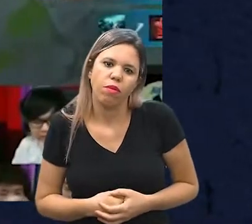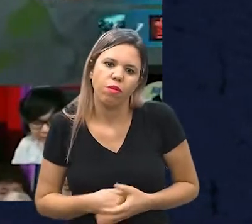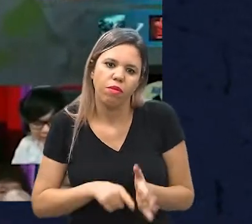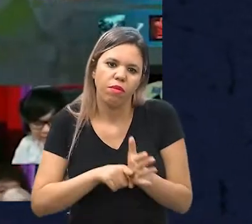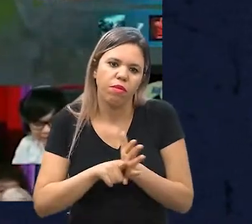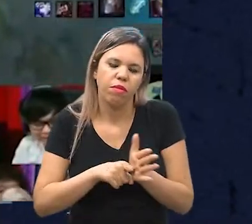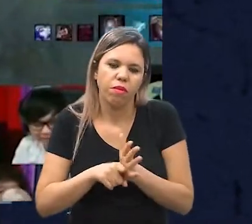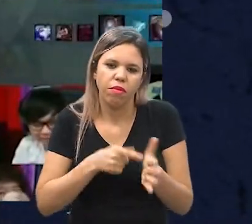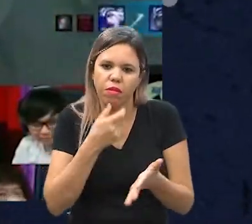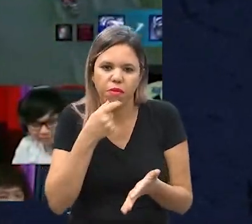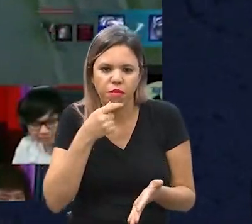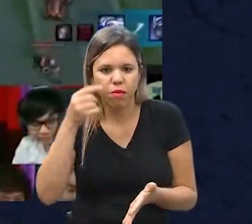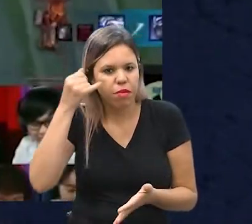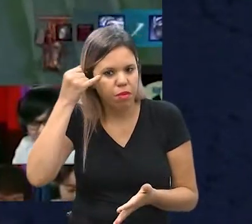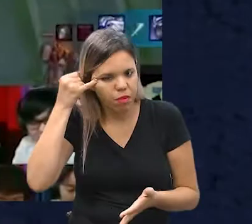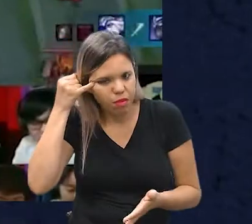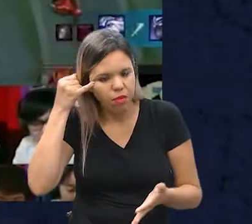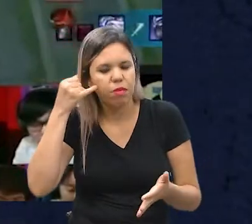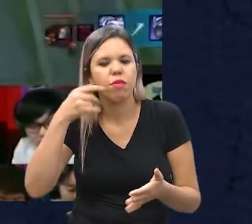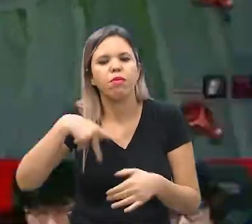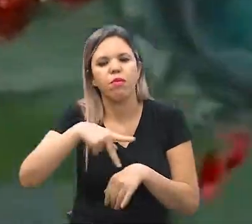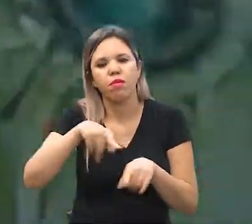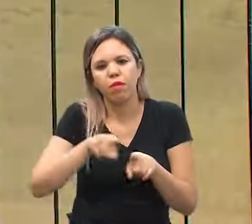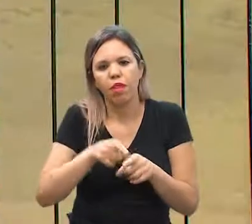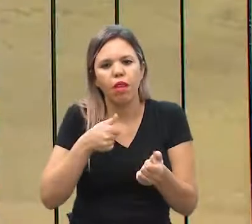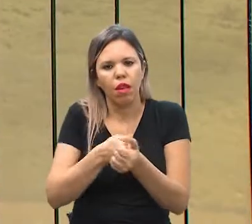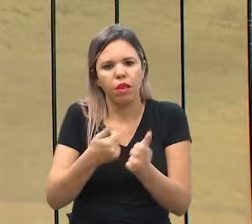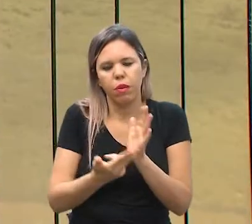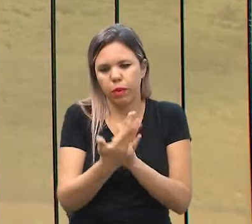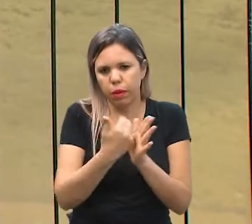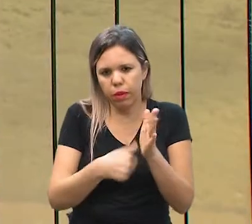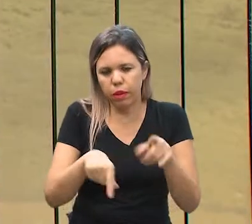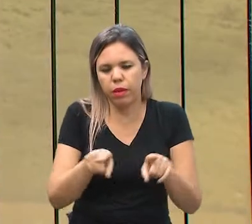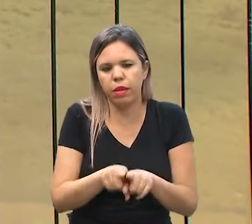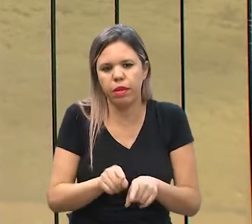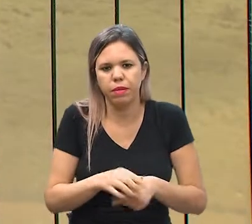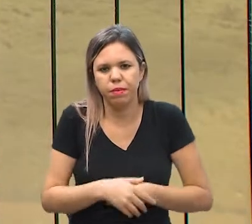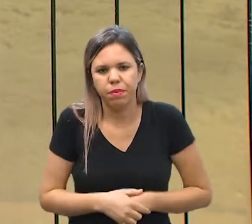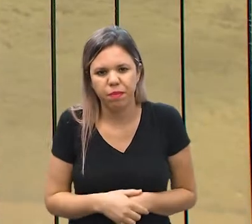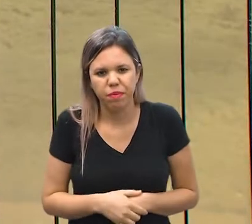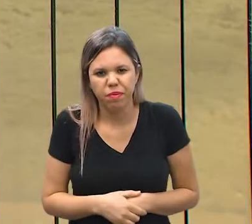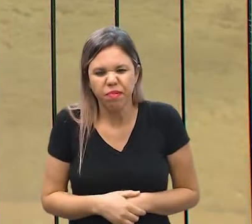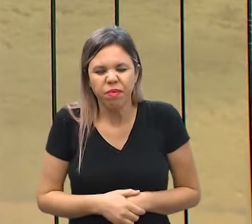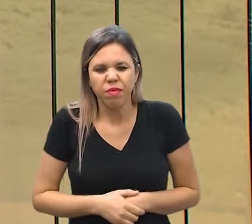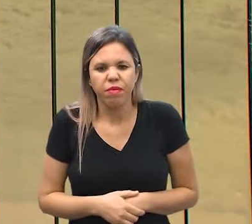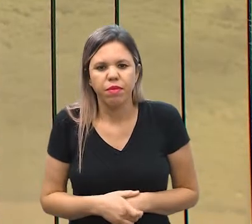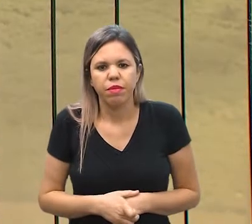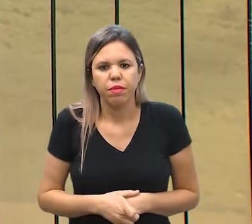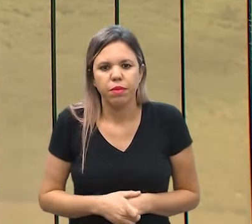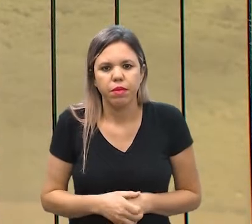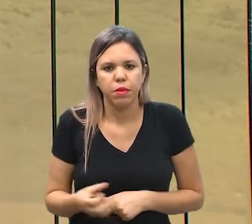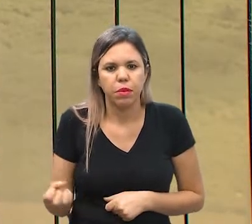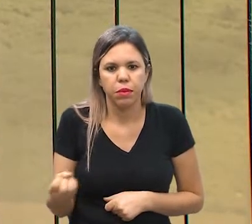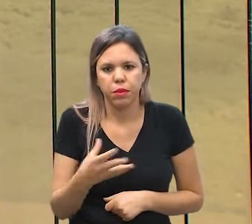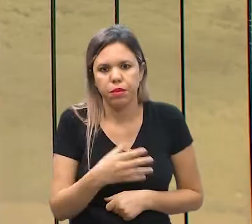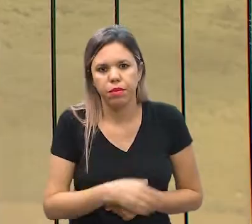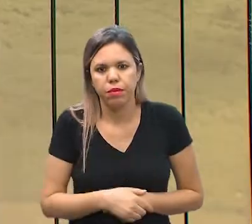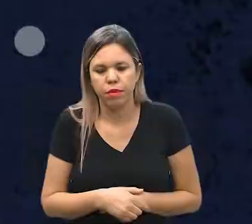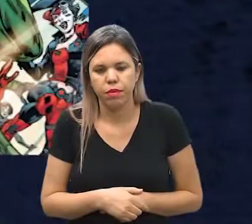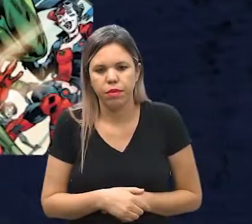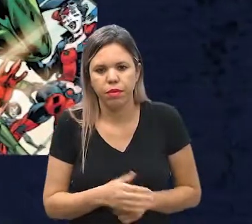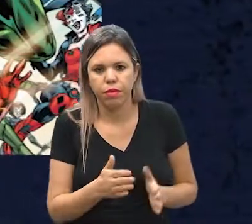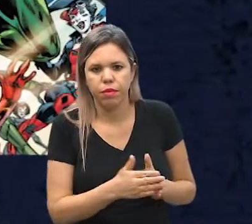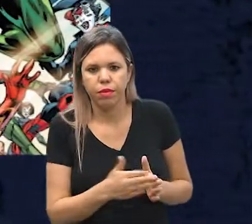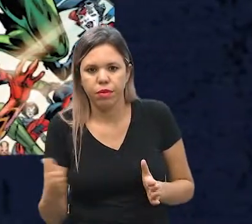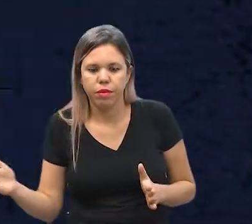sotaque japonês, já fiz isso e acompanho quadrinhos, então a nova fase